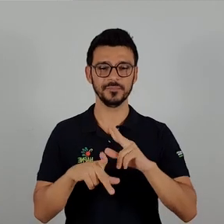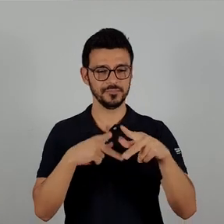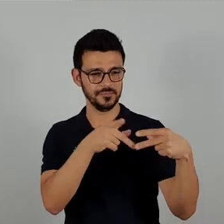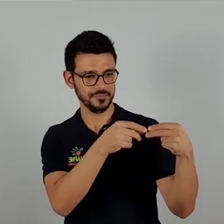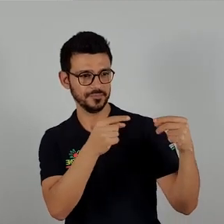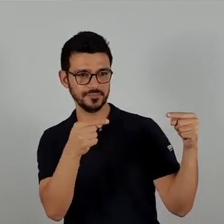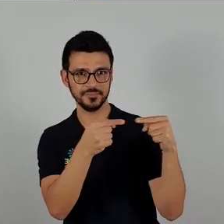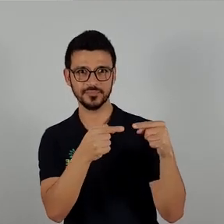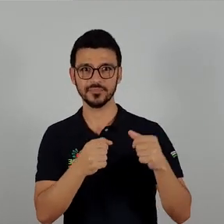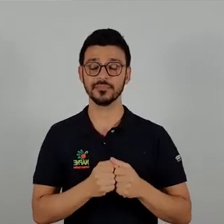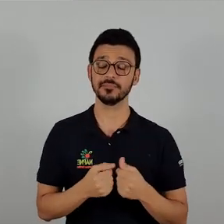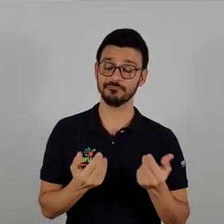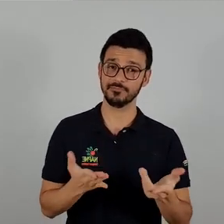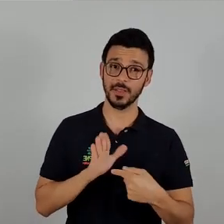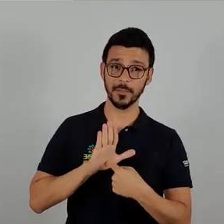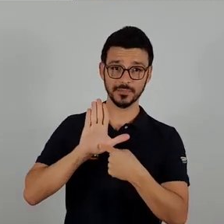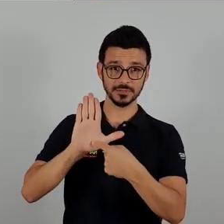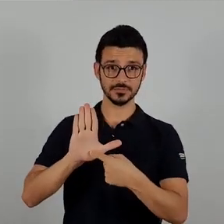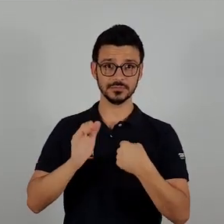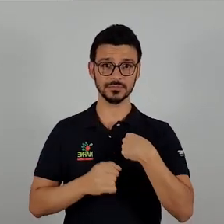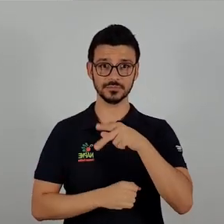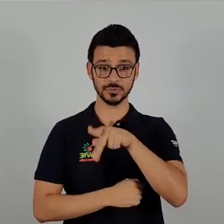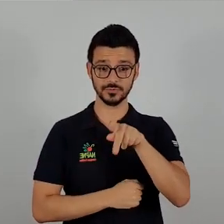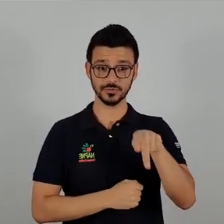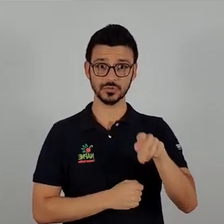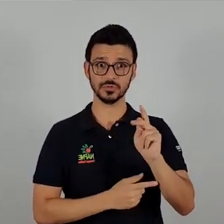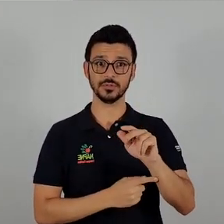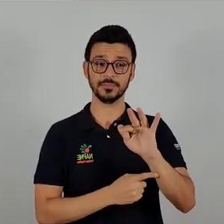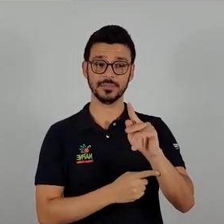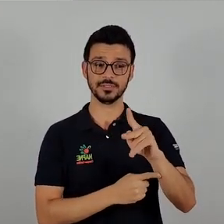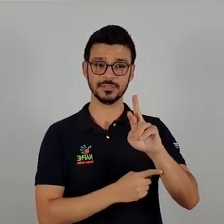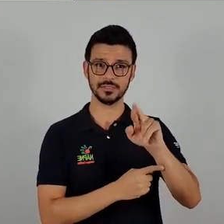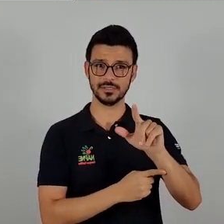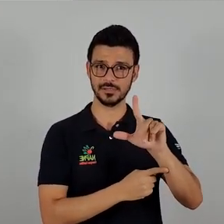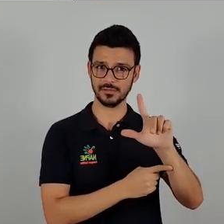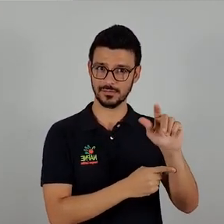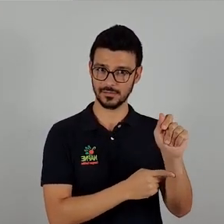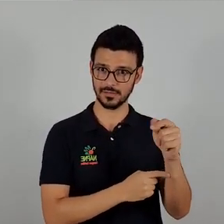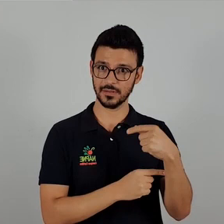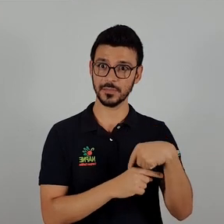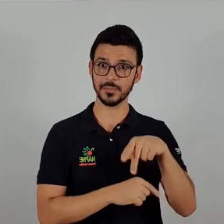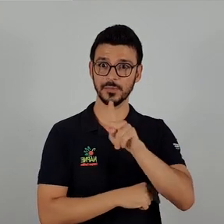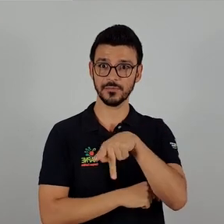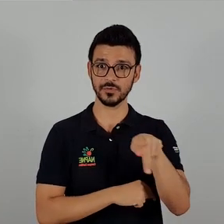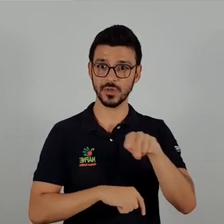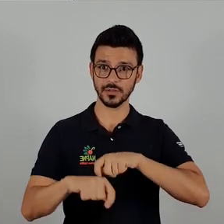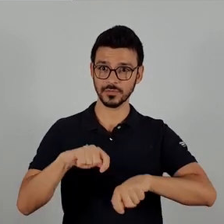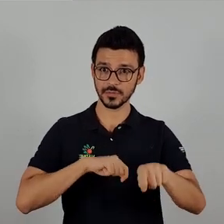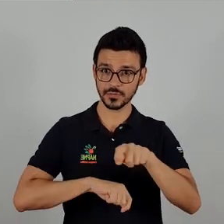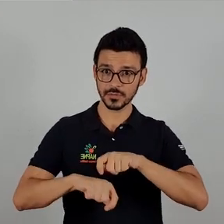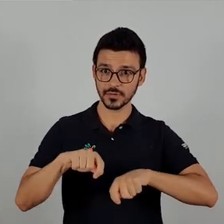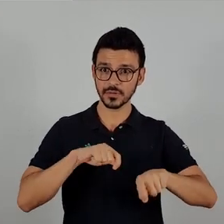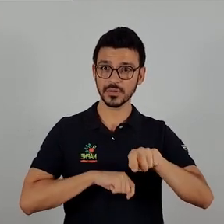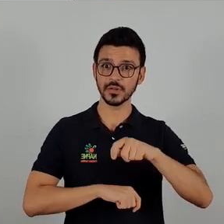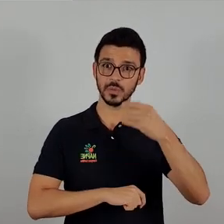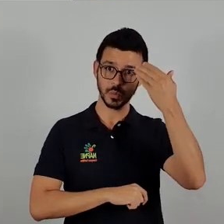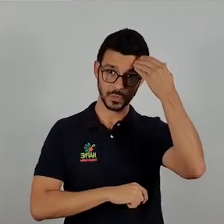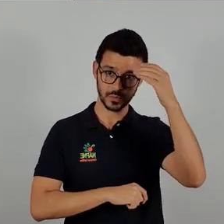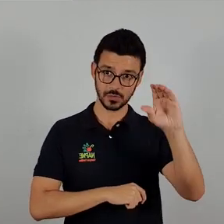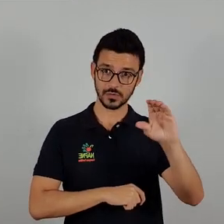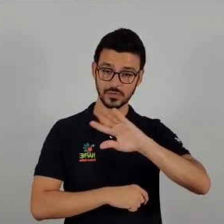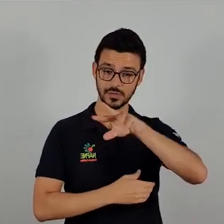Então, gente, eu vou me apresentar. Eu sou a professora Priscila, sou professora de administração do Instituto Federal do Paraná, campus